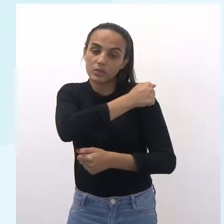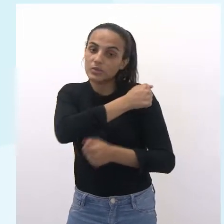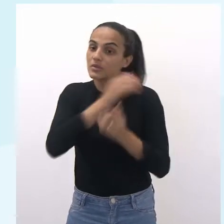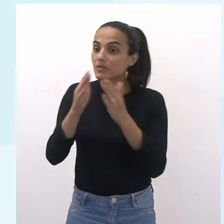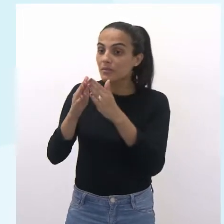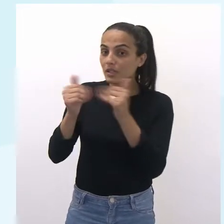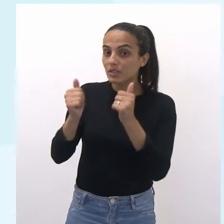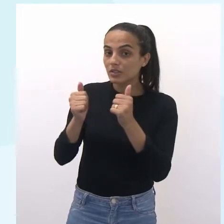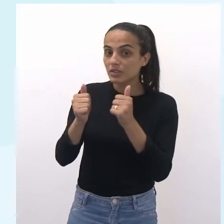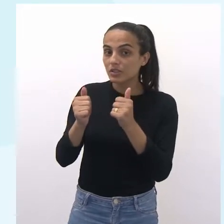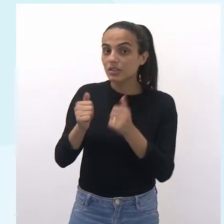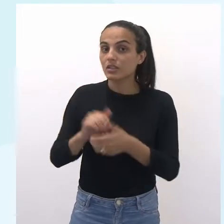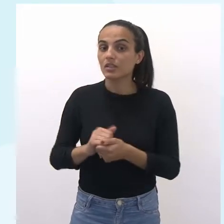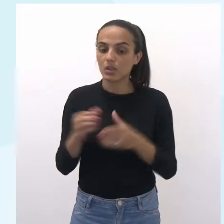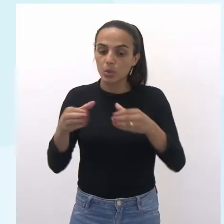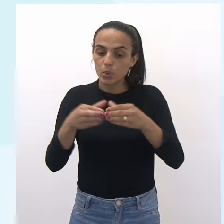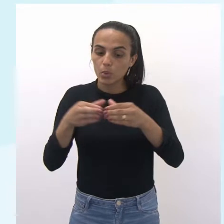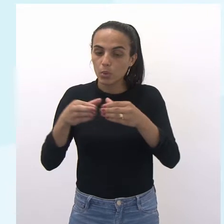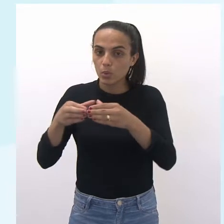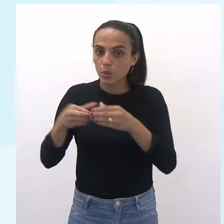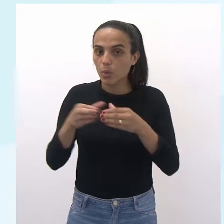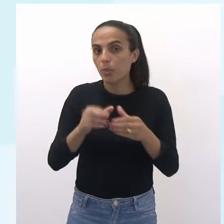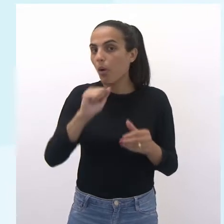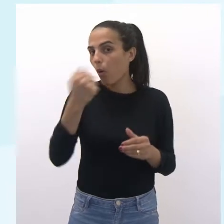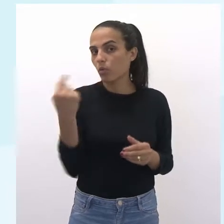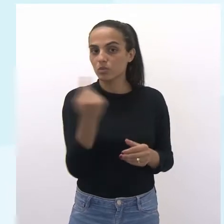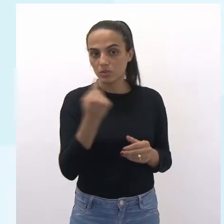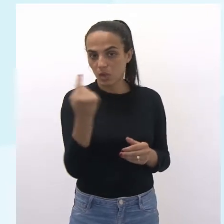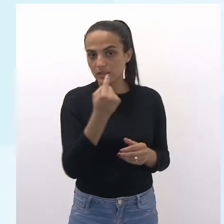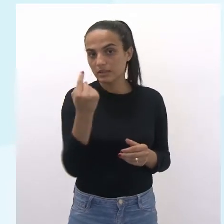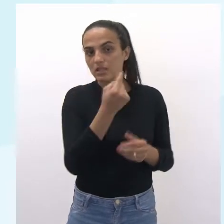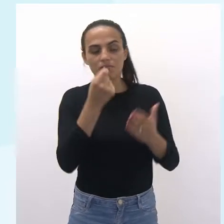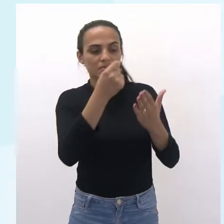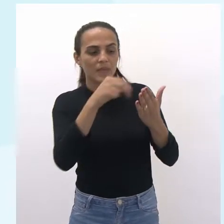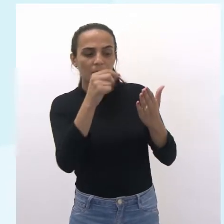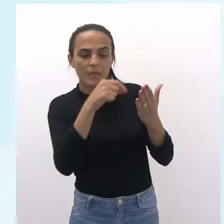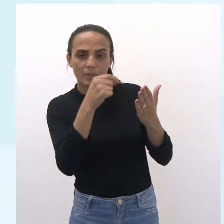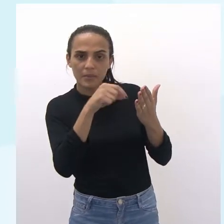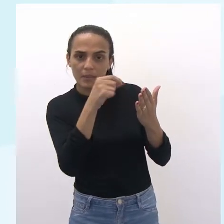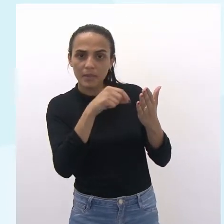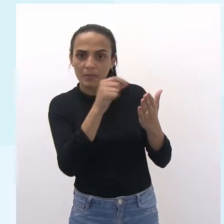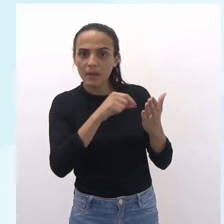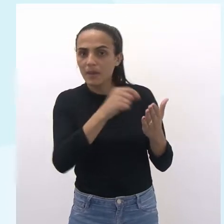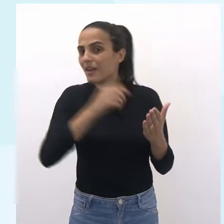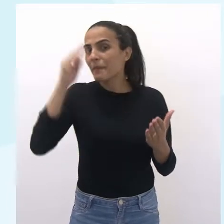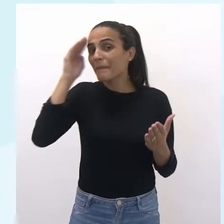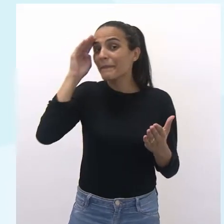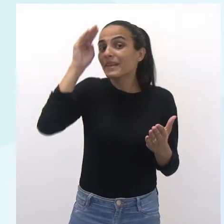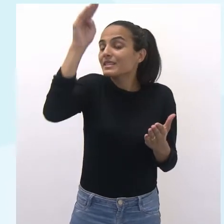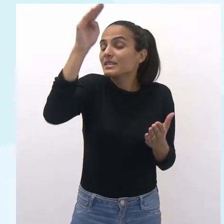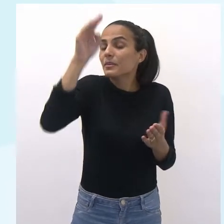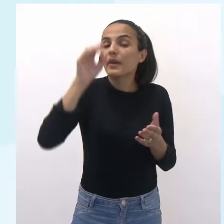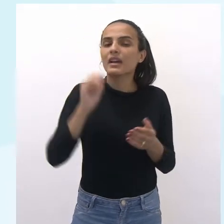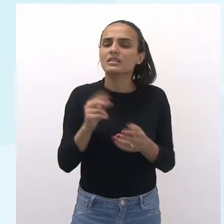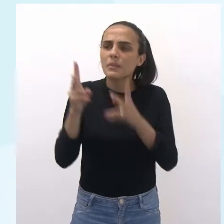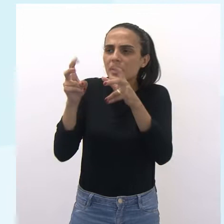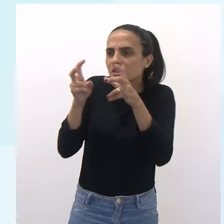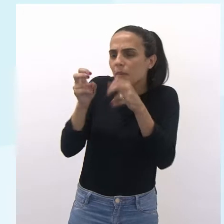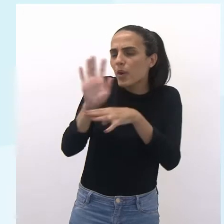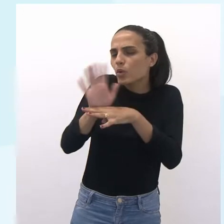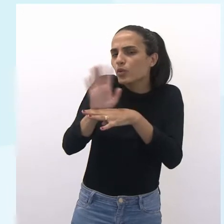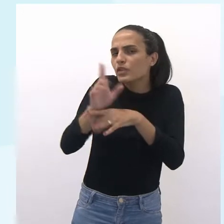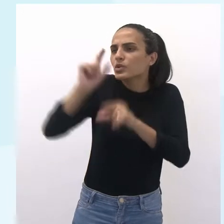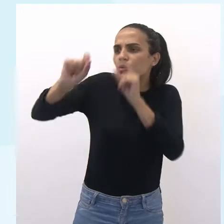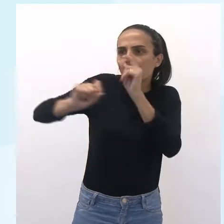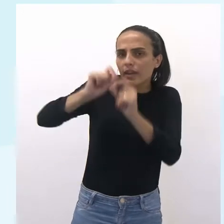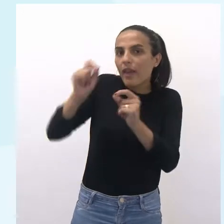que escrevam em grupo ou individualmente as suas principais impressões sobre o vídeo, né? Então, é uma